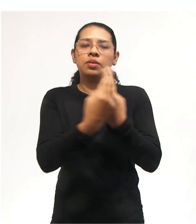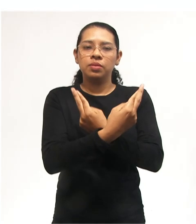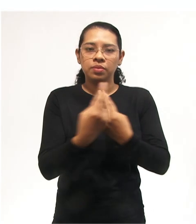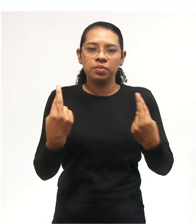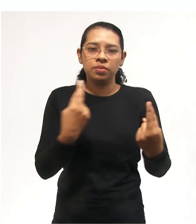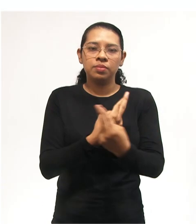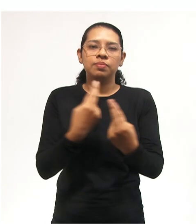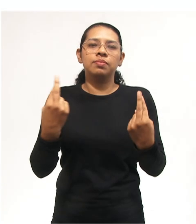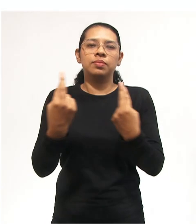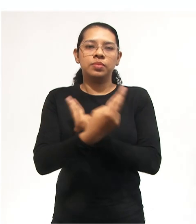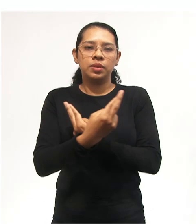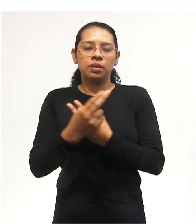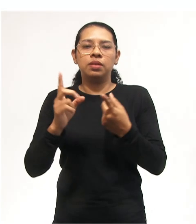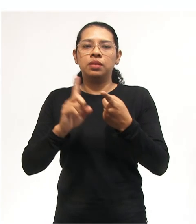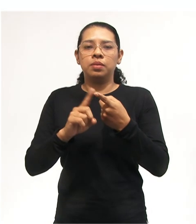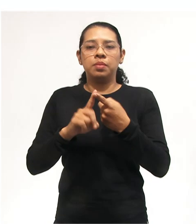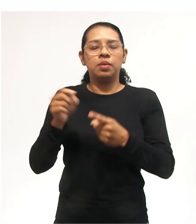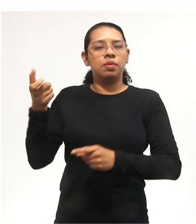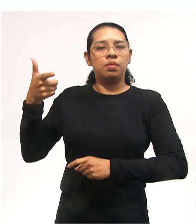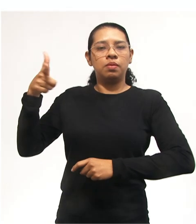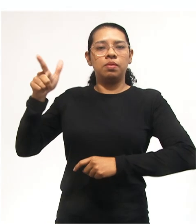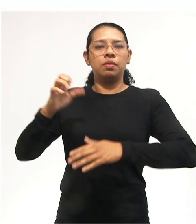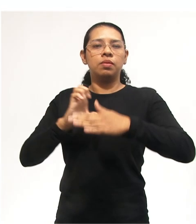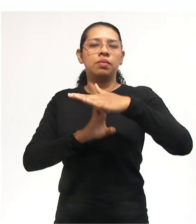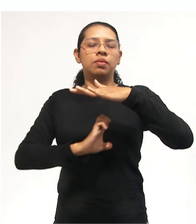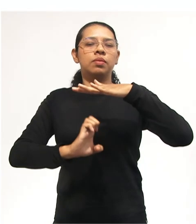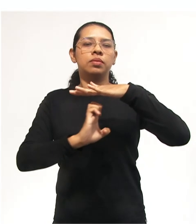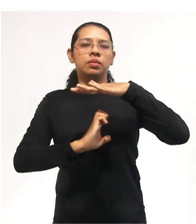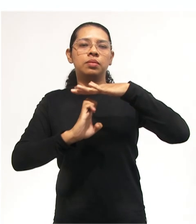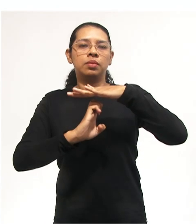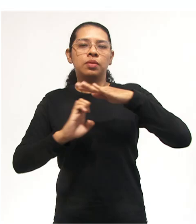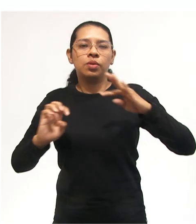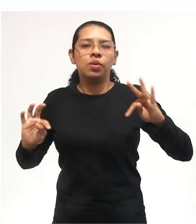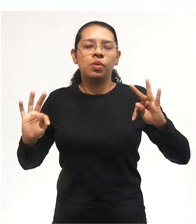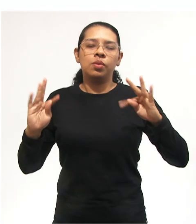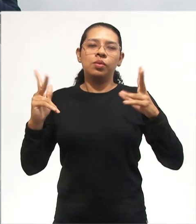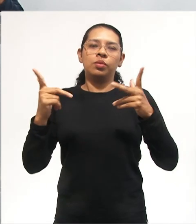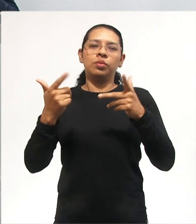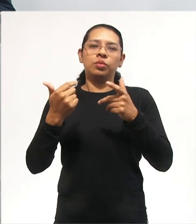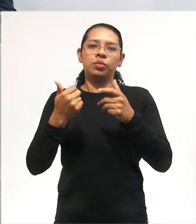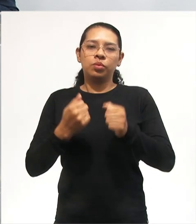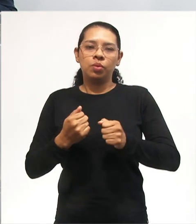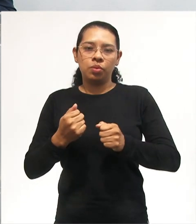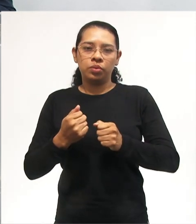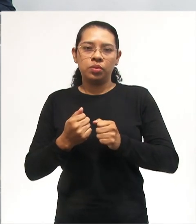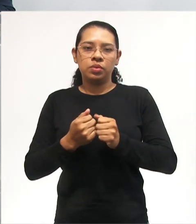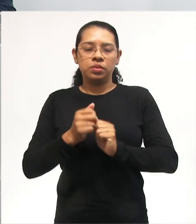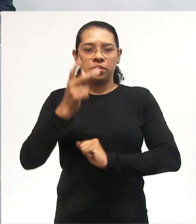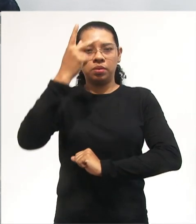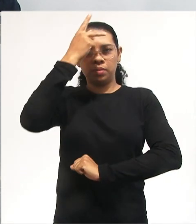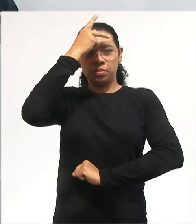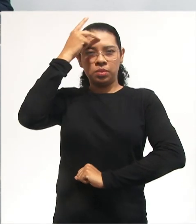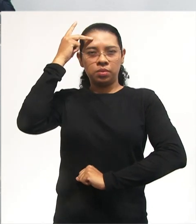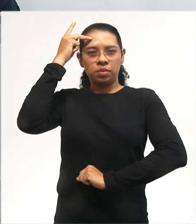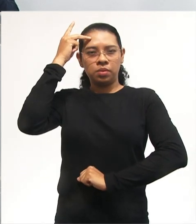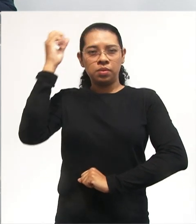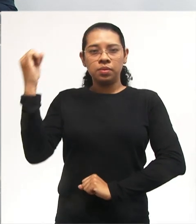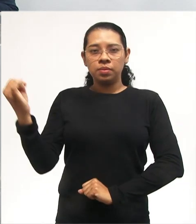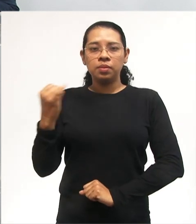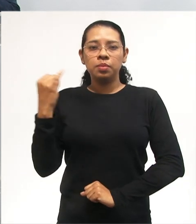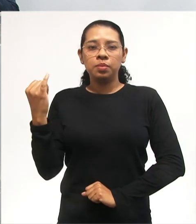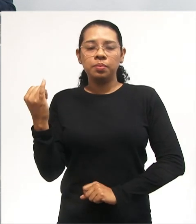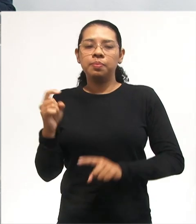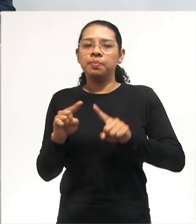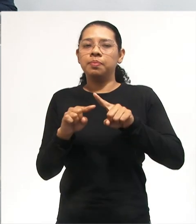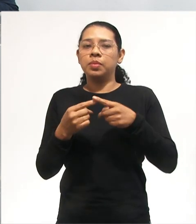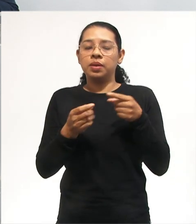os investidores, público e privado. São todos atores importantes dentro desse contexto, cada um com um